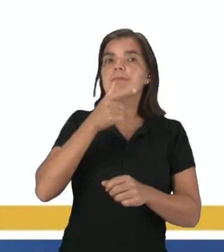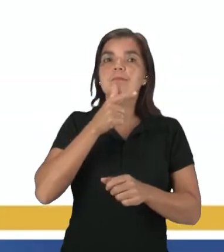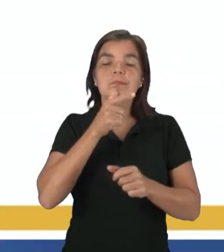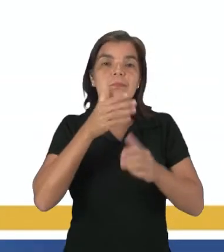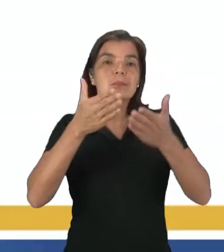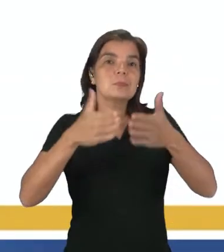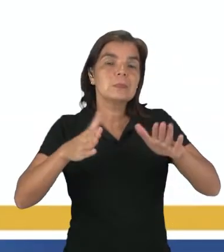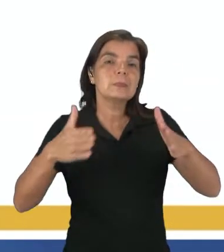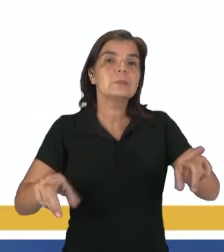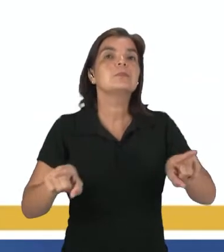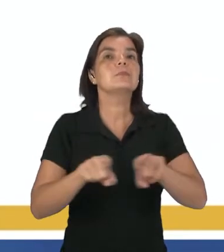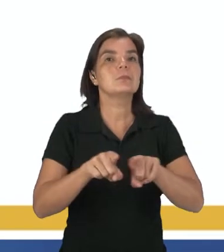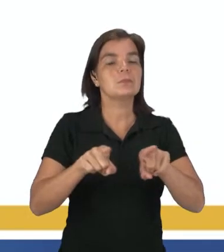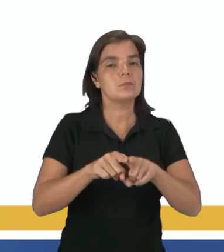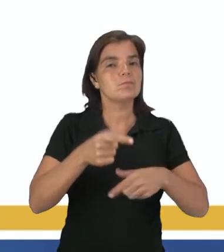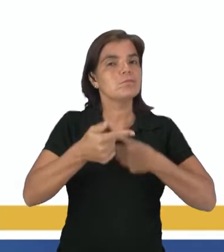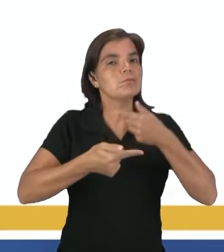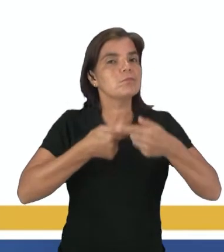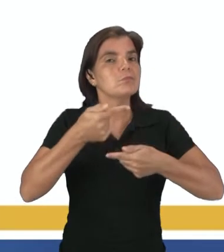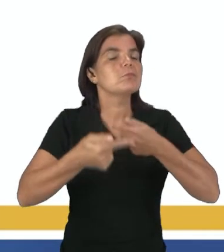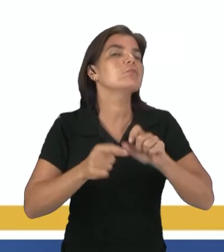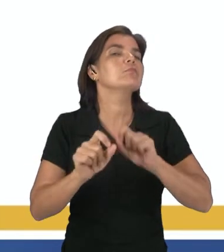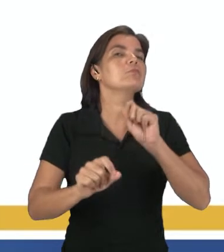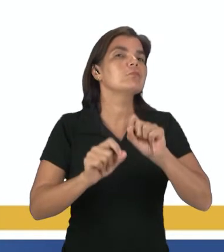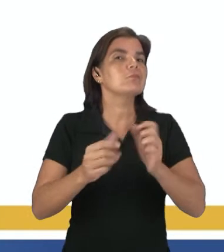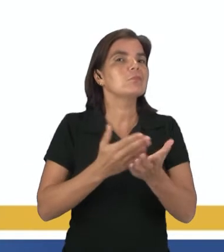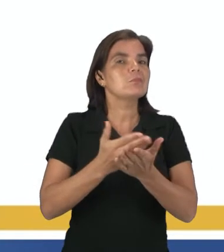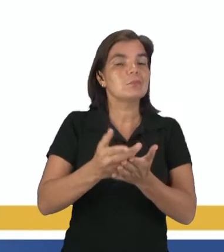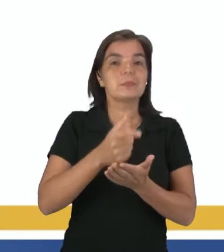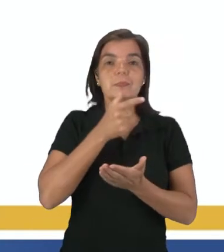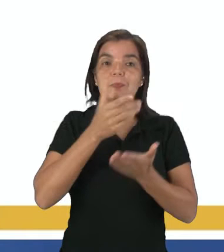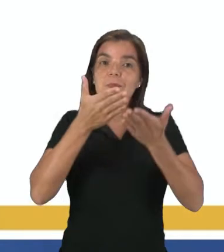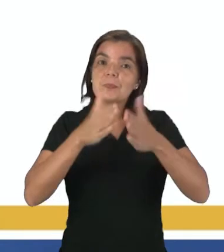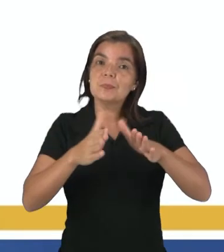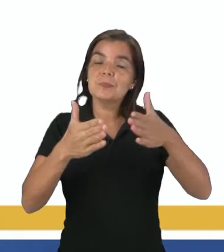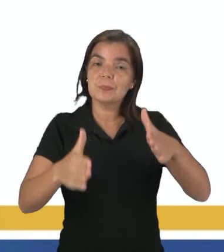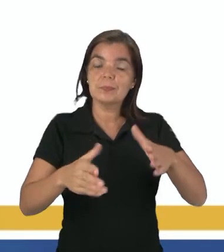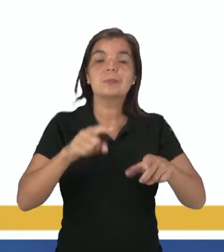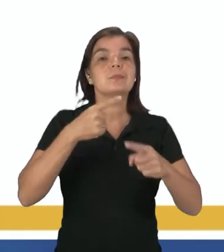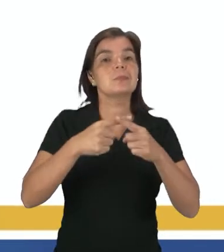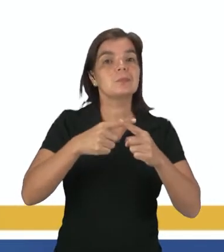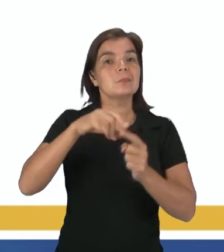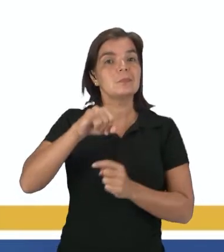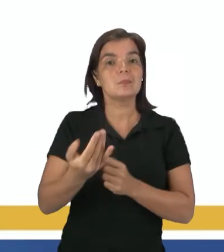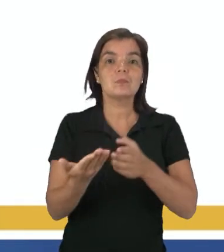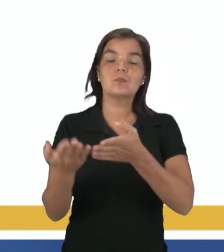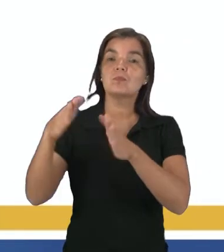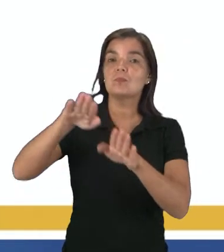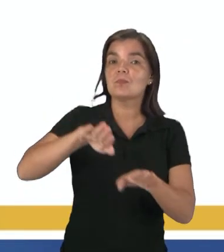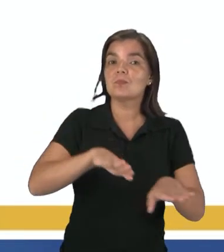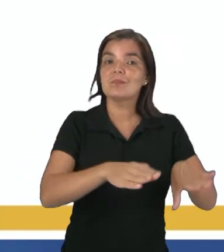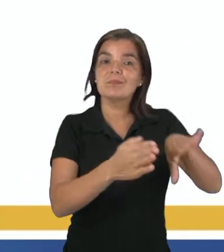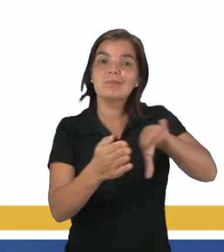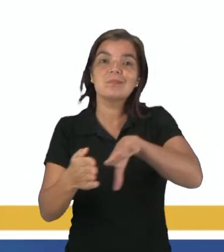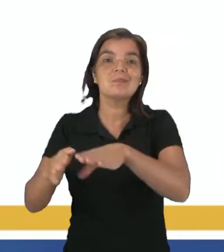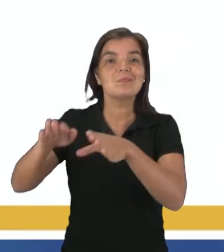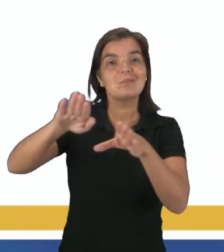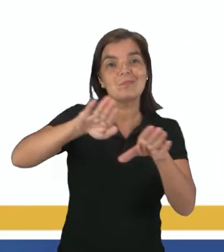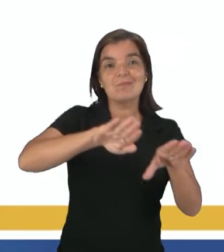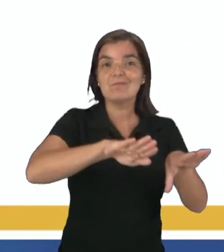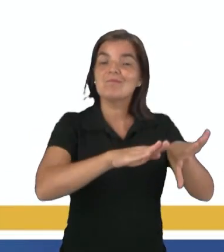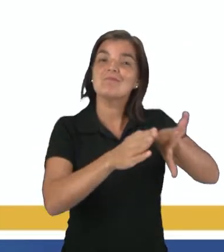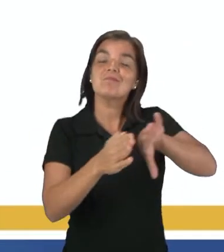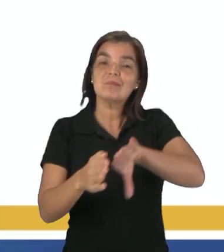oceânica? É a energia que vai ser gerada a partir do oceano, porque vai se aproveitar o movimento das águas, o movimento das